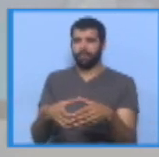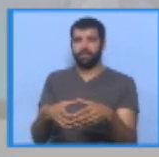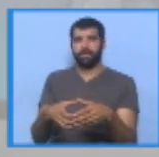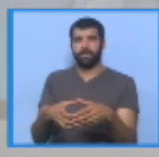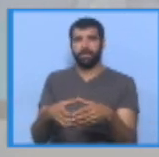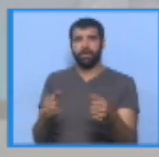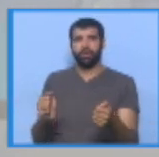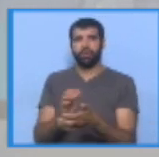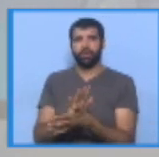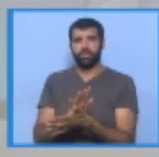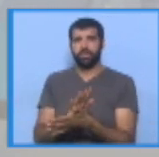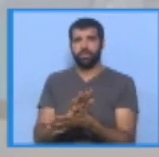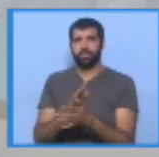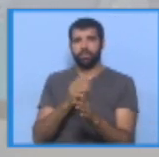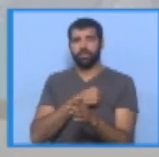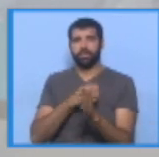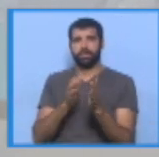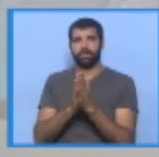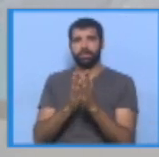de jornalistas de uma diocese